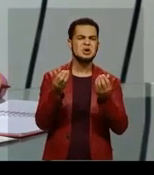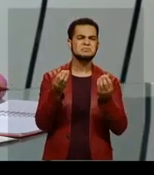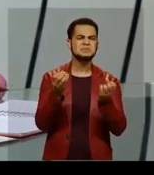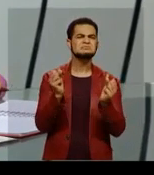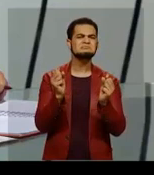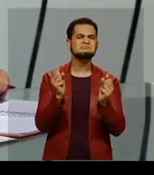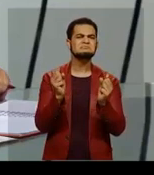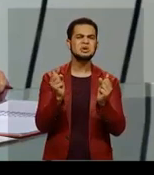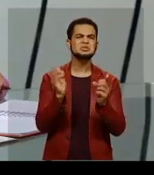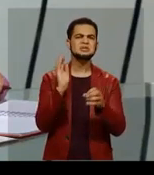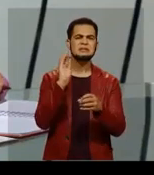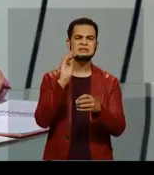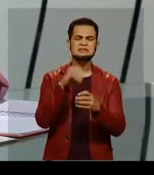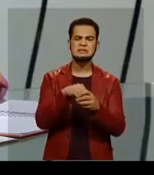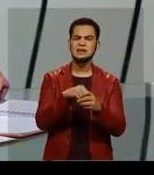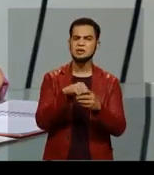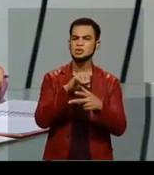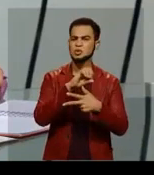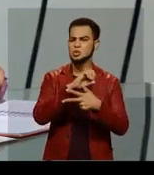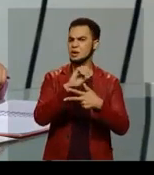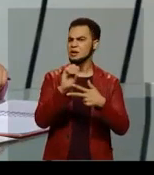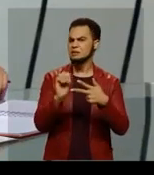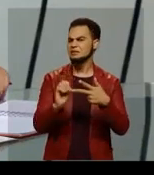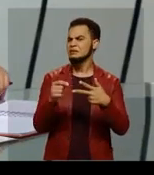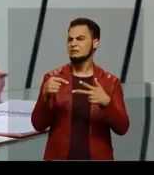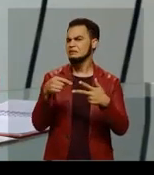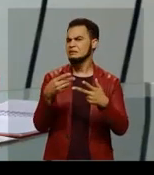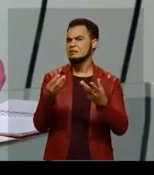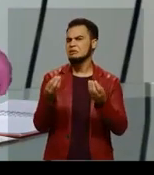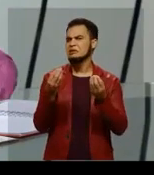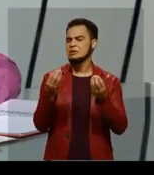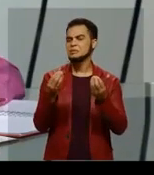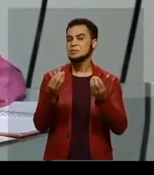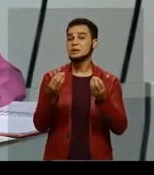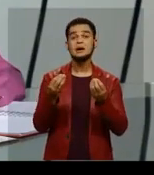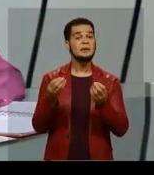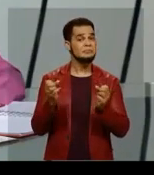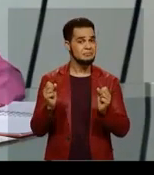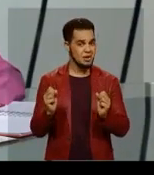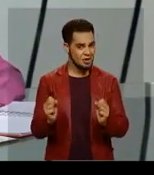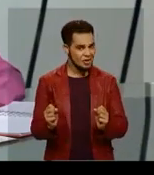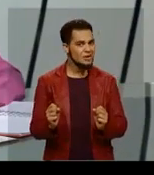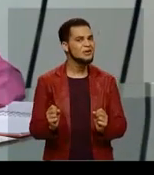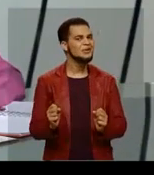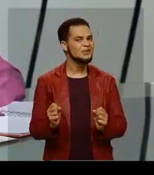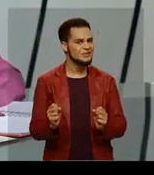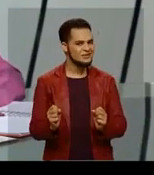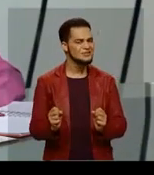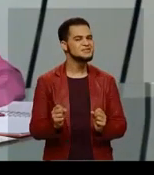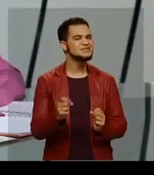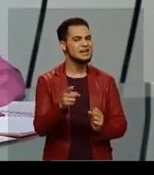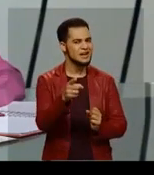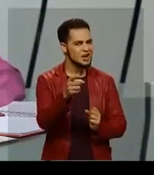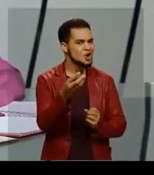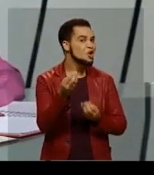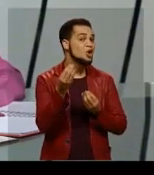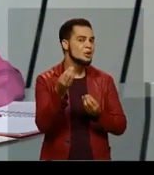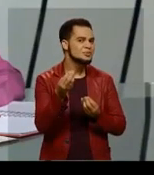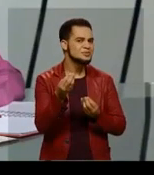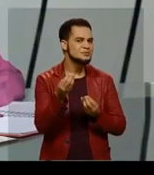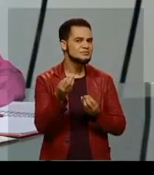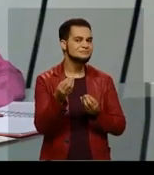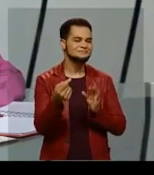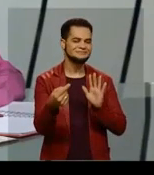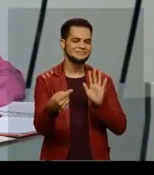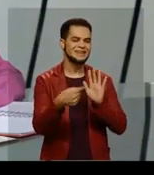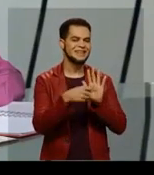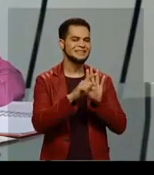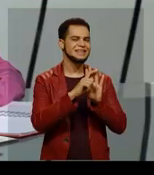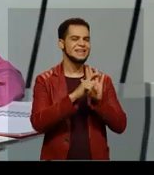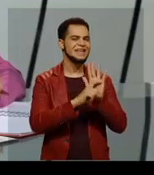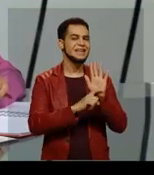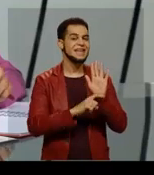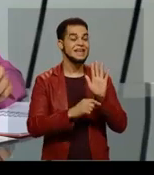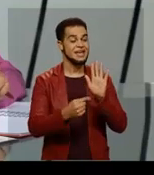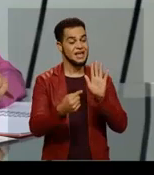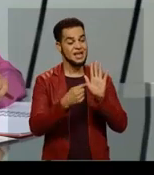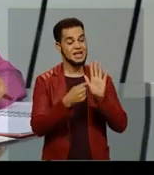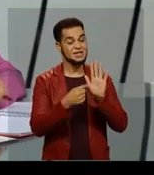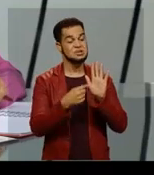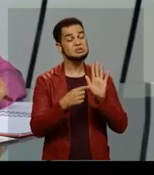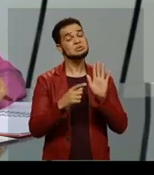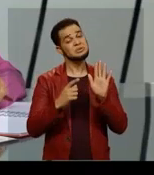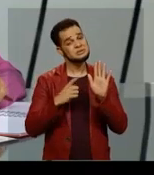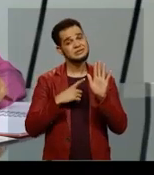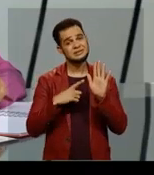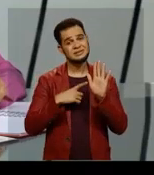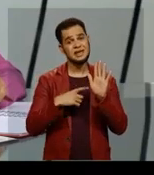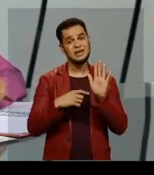cair a ambiguidade? Pode. E como? Pode ter um texto onde haja uma ambiguidade e